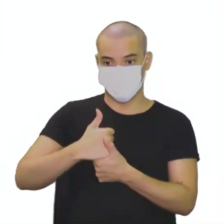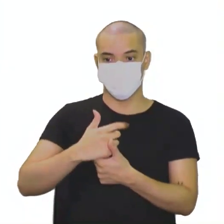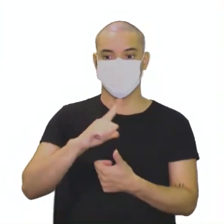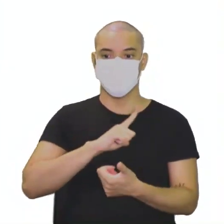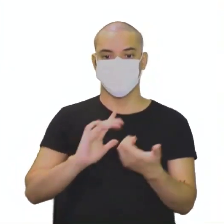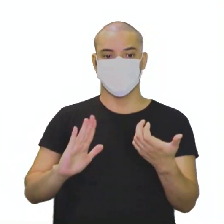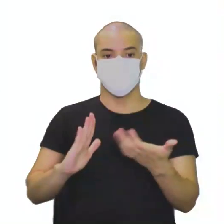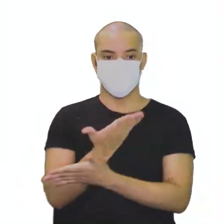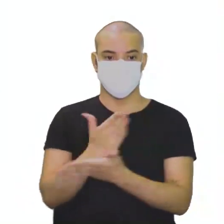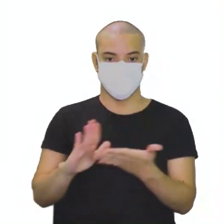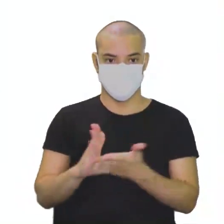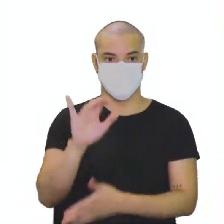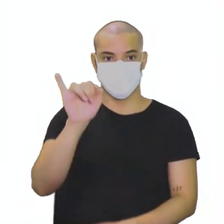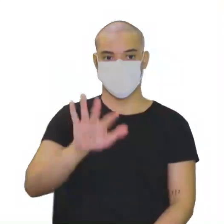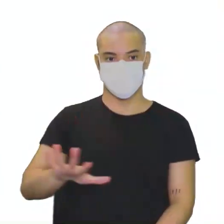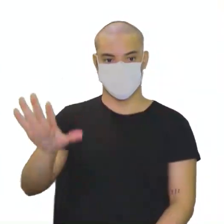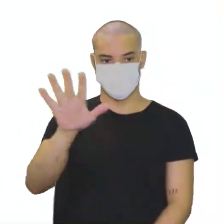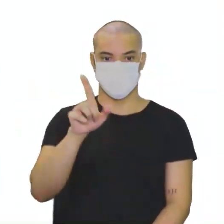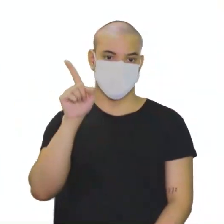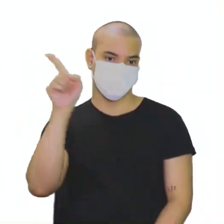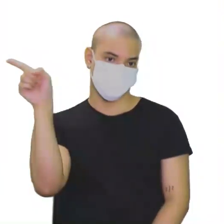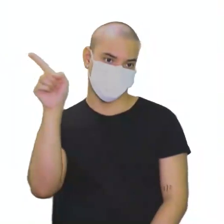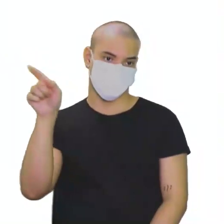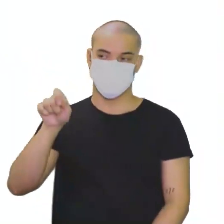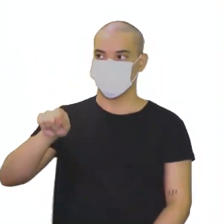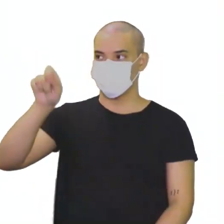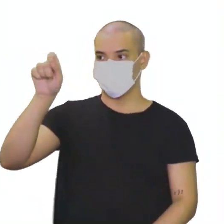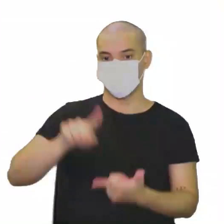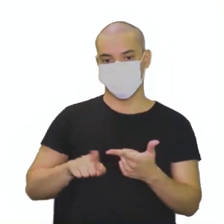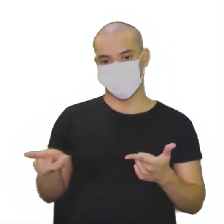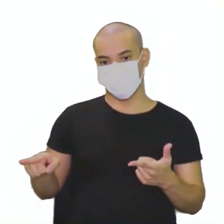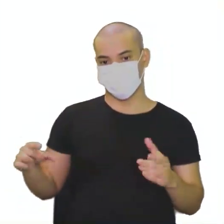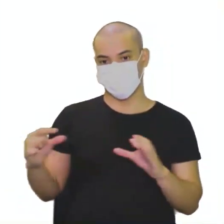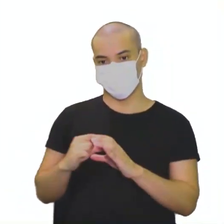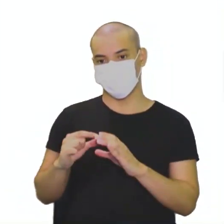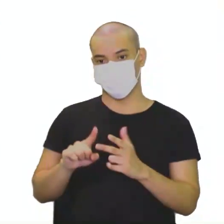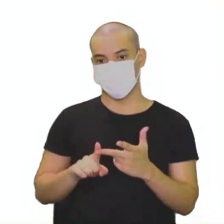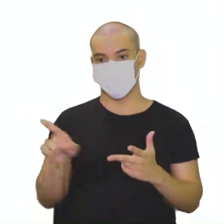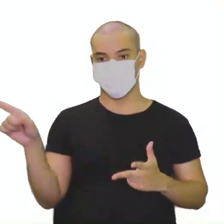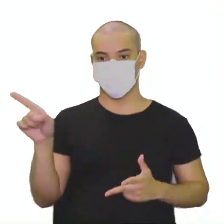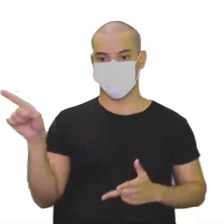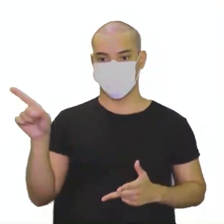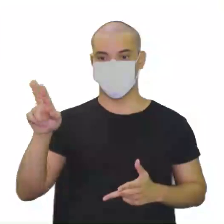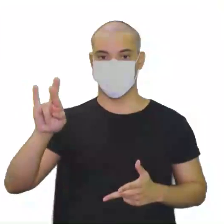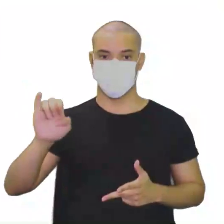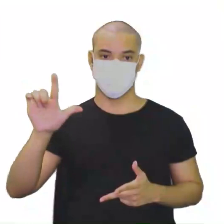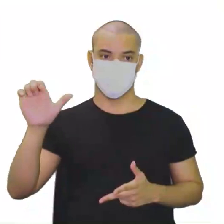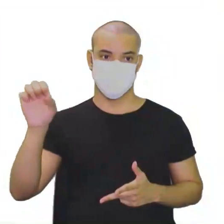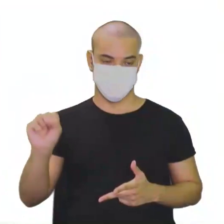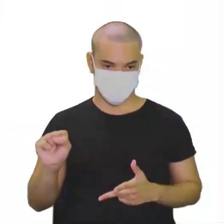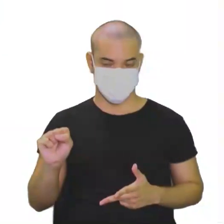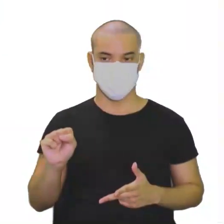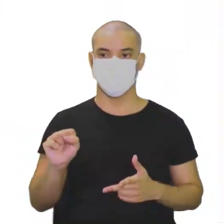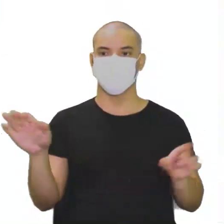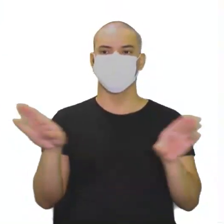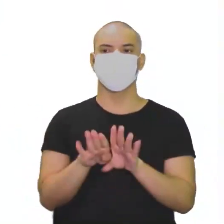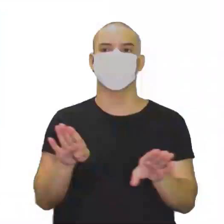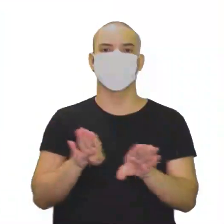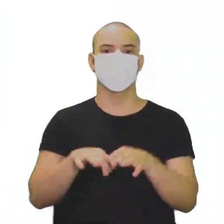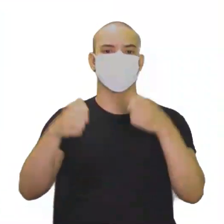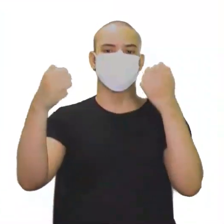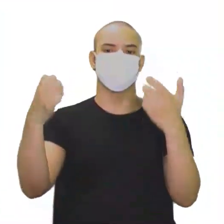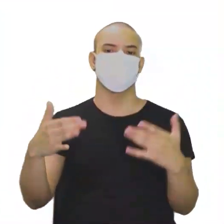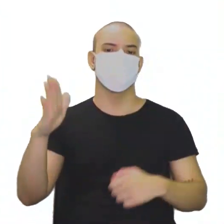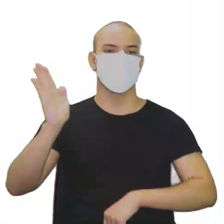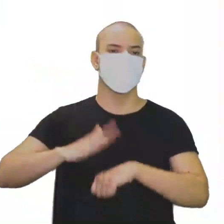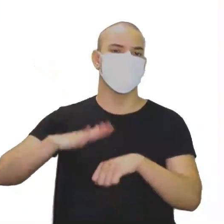imagens de fusível, de disjuntor e de relé, ok? Galerinha, o que nós vimos mais aqui?